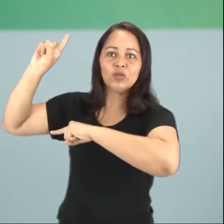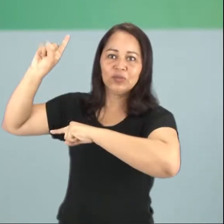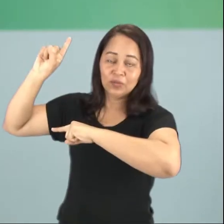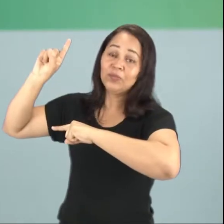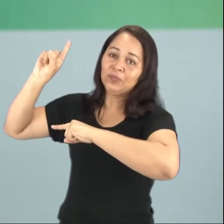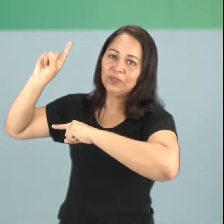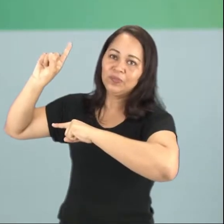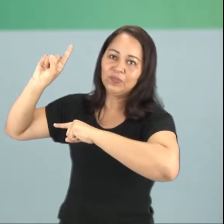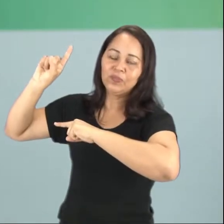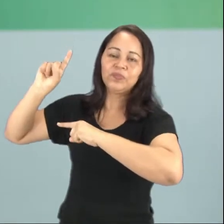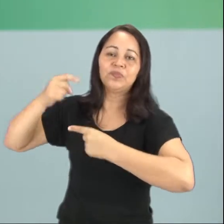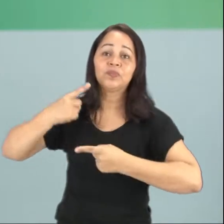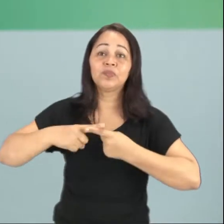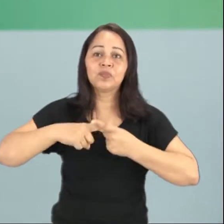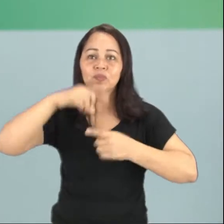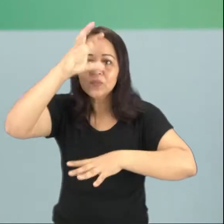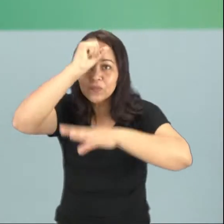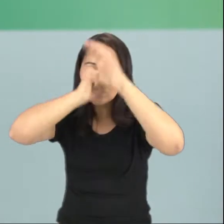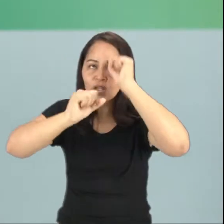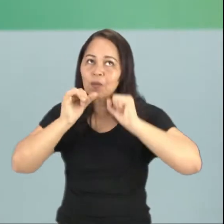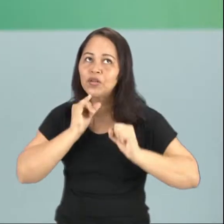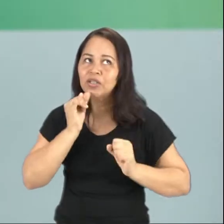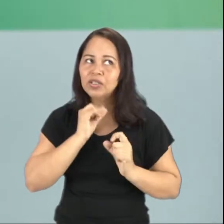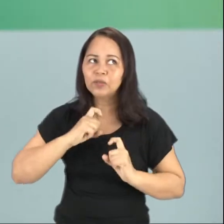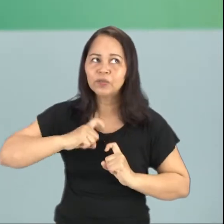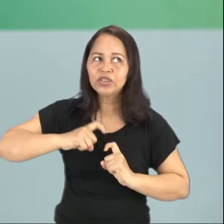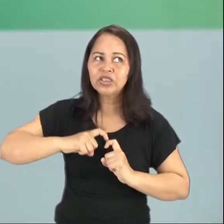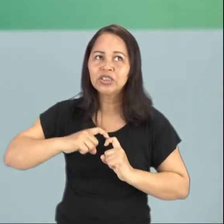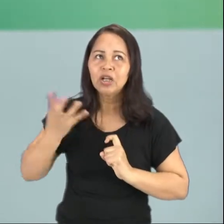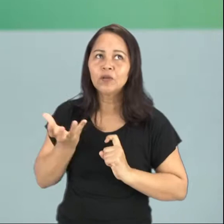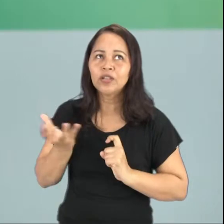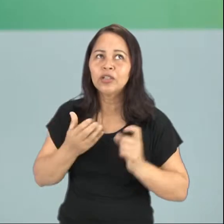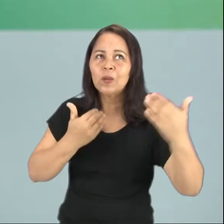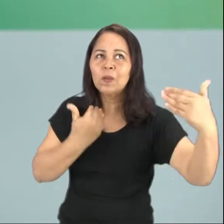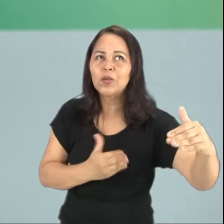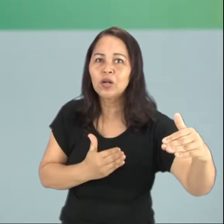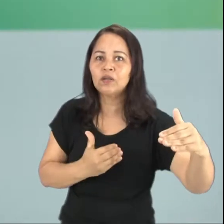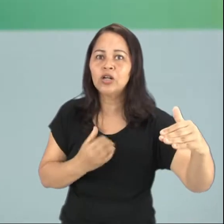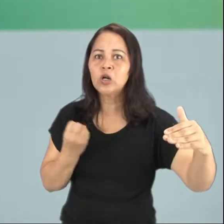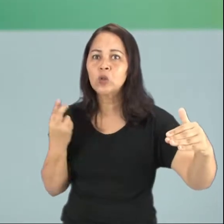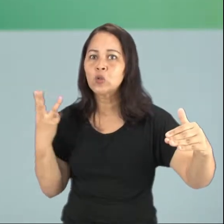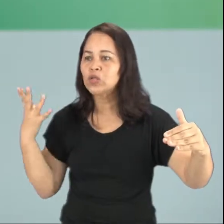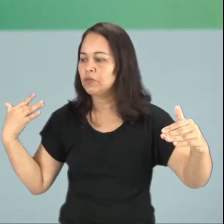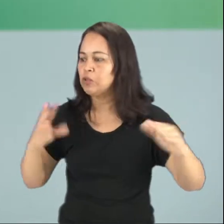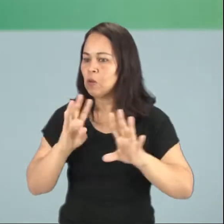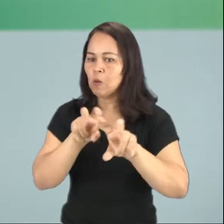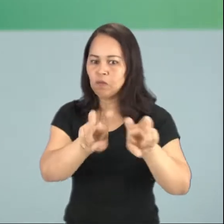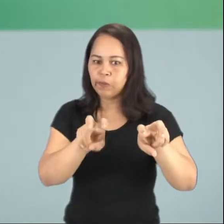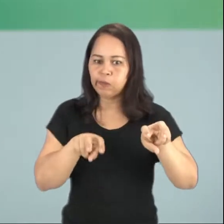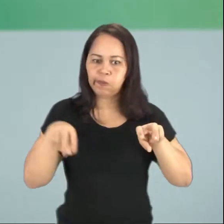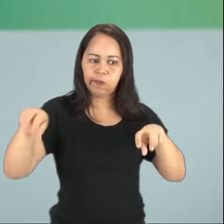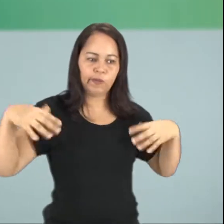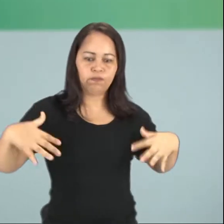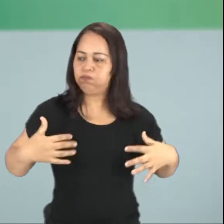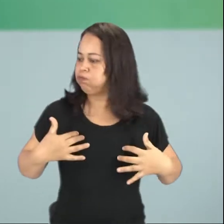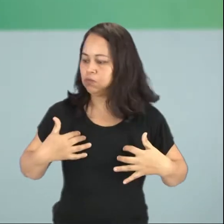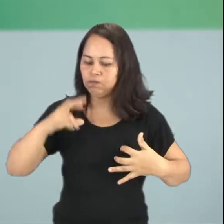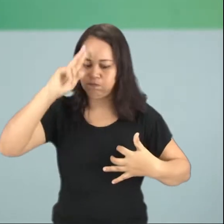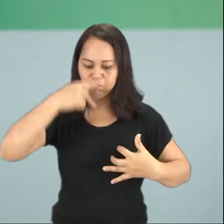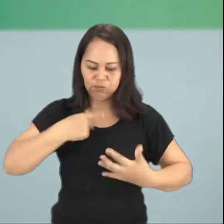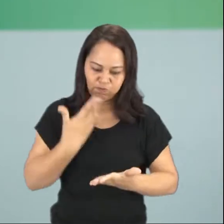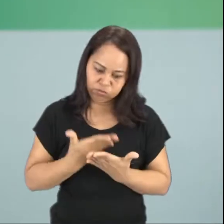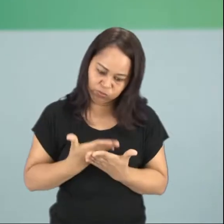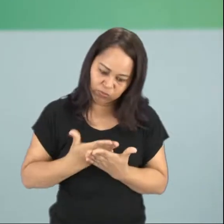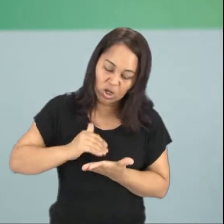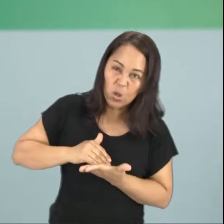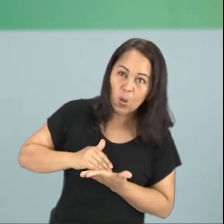poxa, eu quero passar em medicina, quais são as barreiras? Quantas pessoas concorrem a essas vagas? Quantas vagas são? Eu tenho que ser honesta comigo mesma,